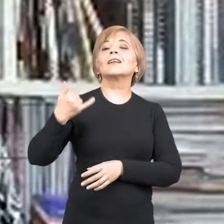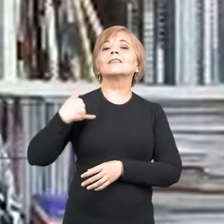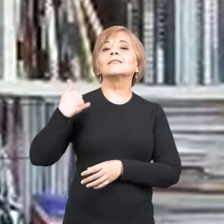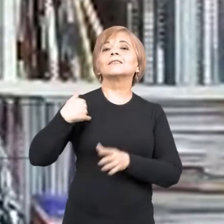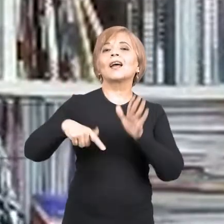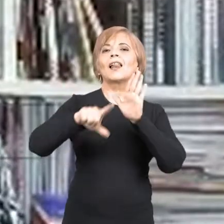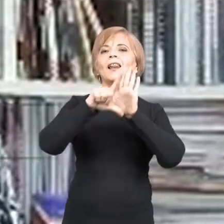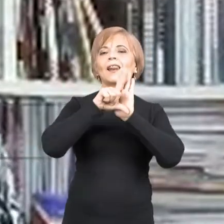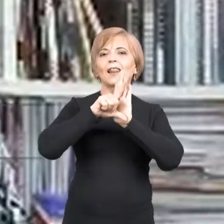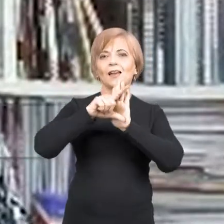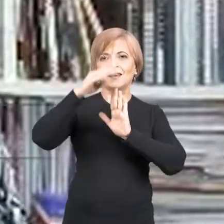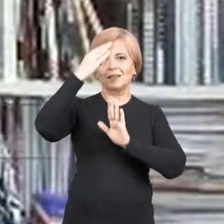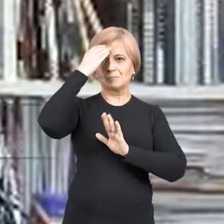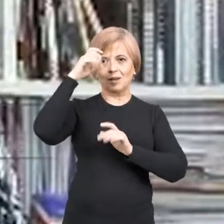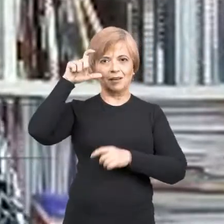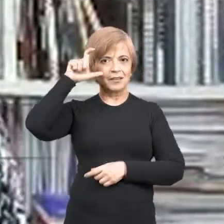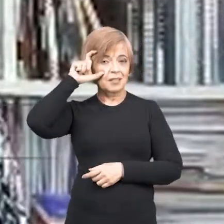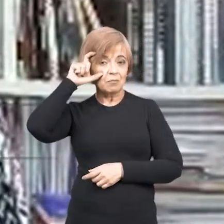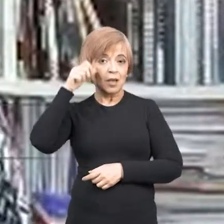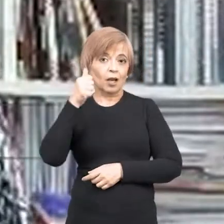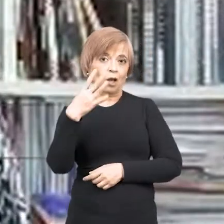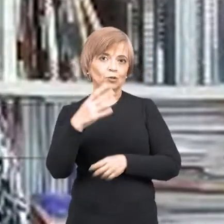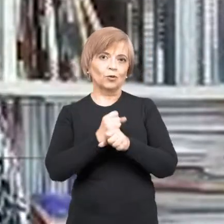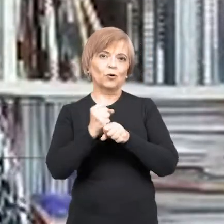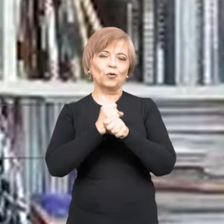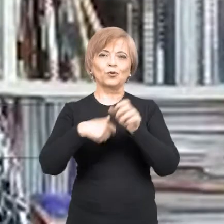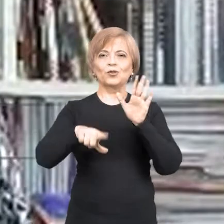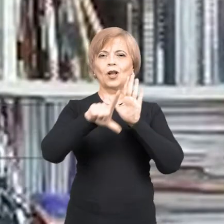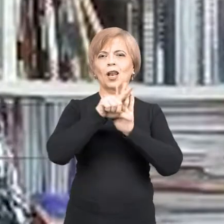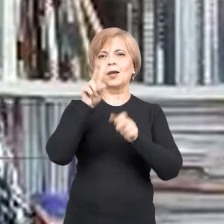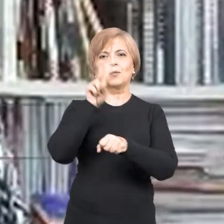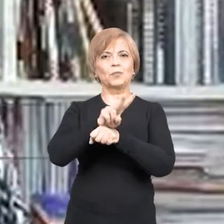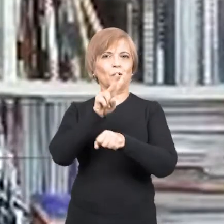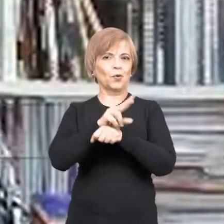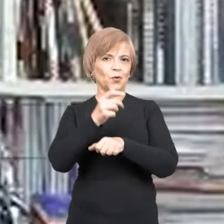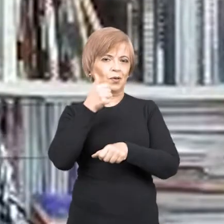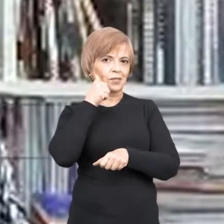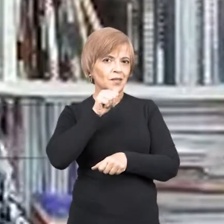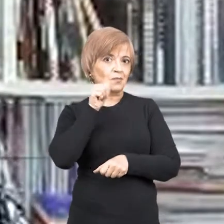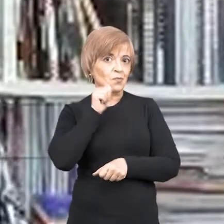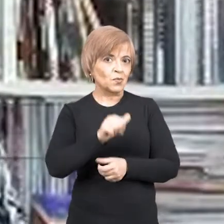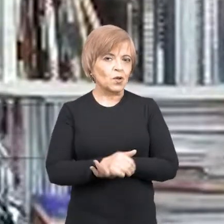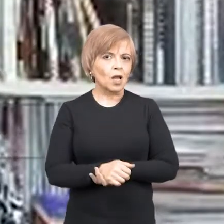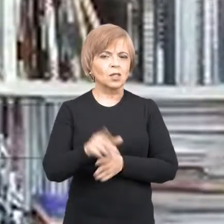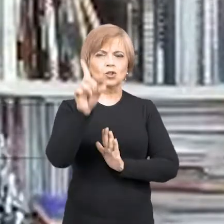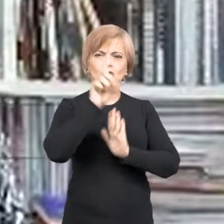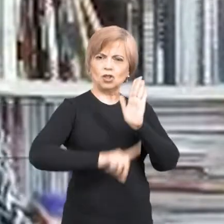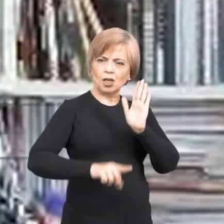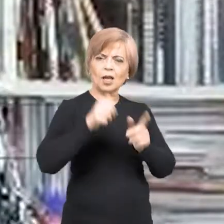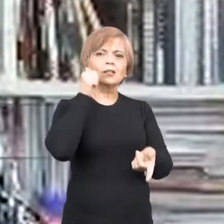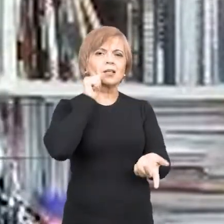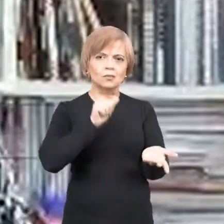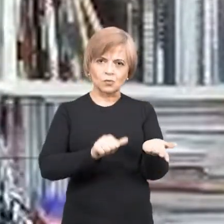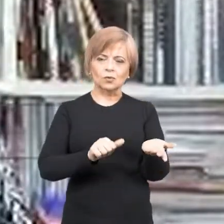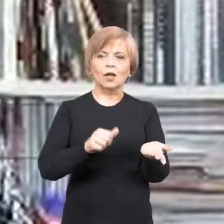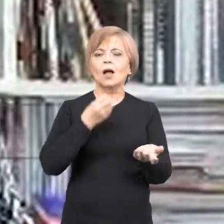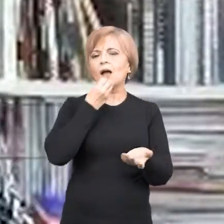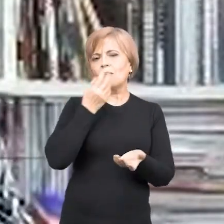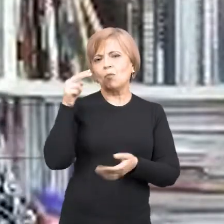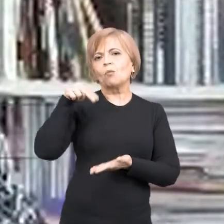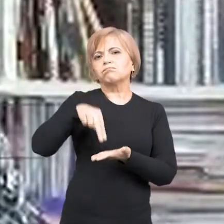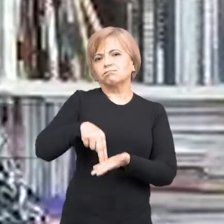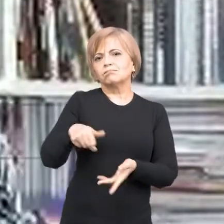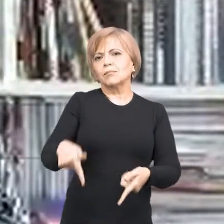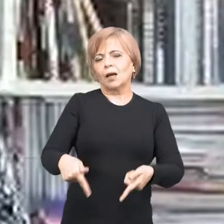14 anos que nós estamos aí de uma legislação que vem proteger as mulheres, os direitos das mulheres. Então, muito bom estar aqui